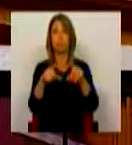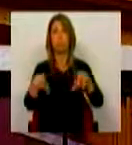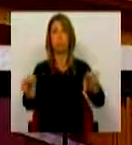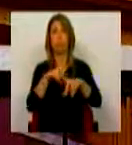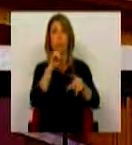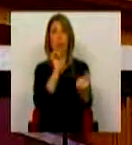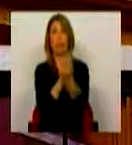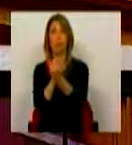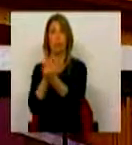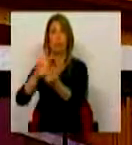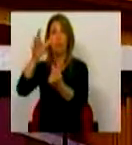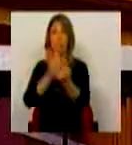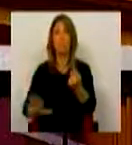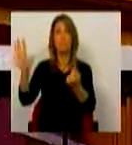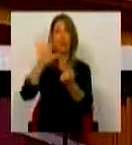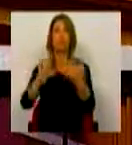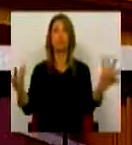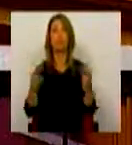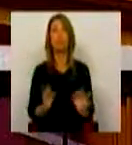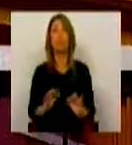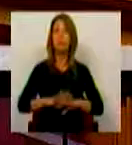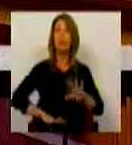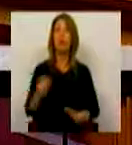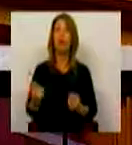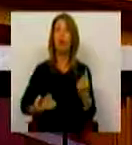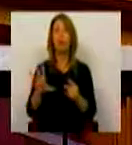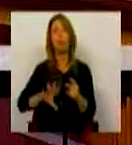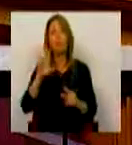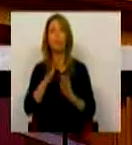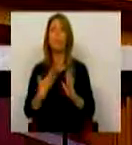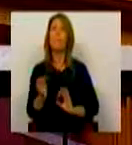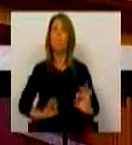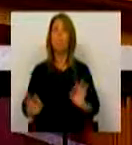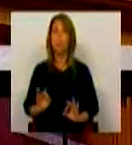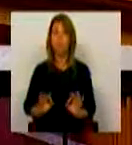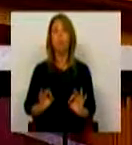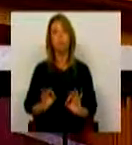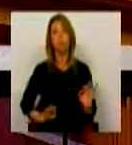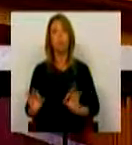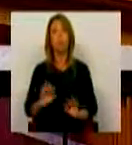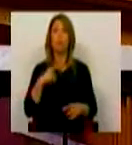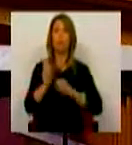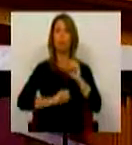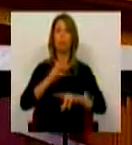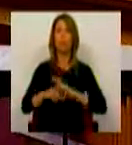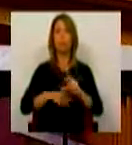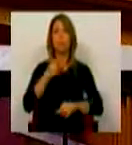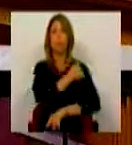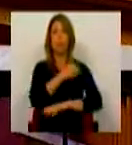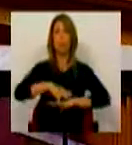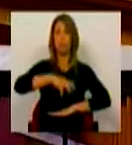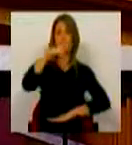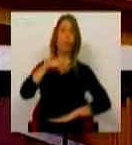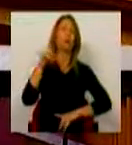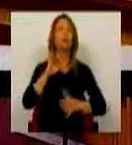país fora, e por isso era necessário agir de forma planeada, e agimos com o plano de qualificação e modernização do edificado e